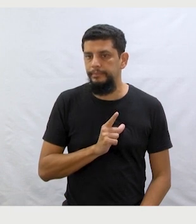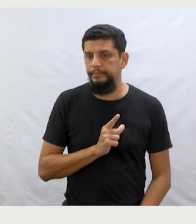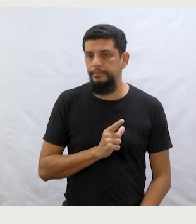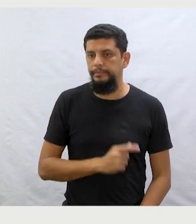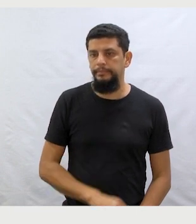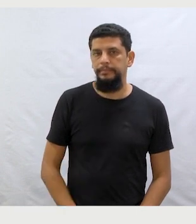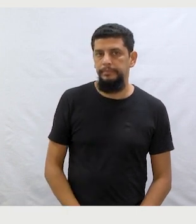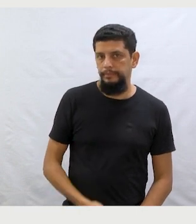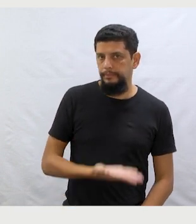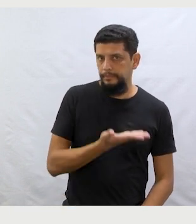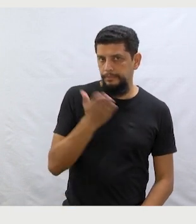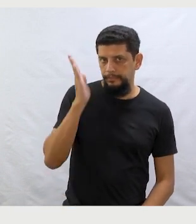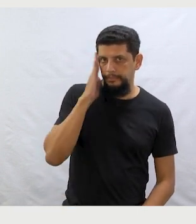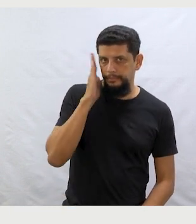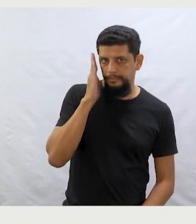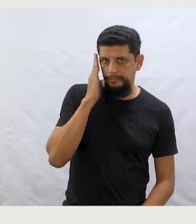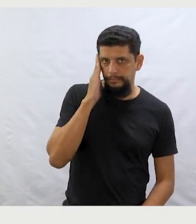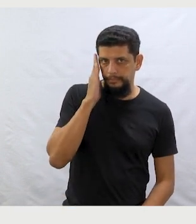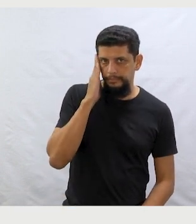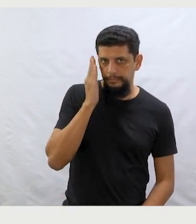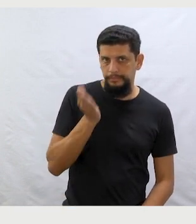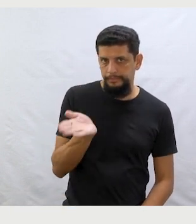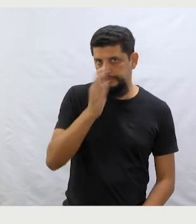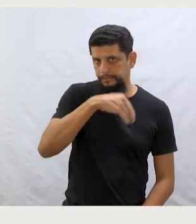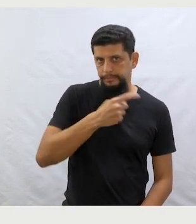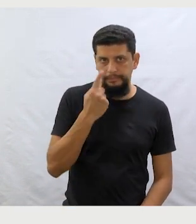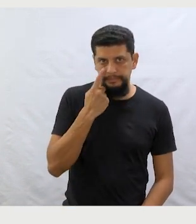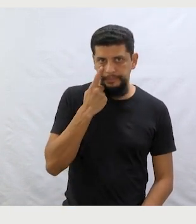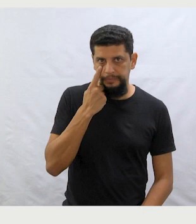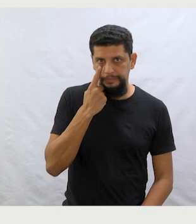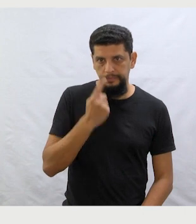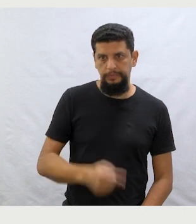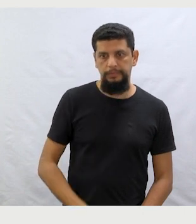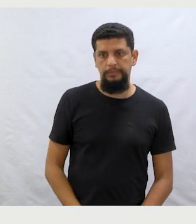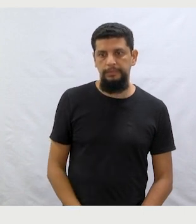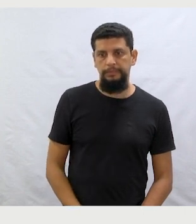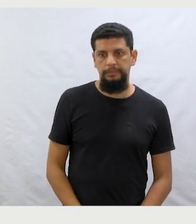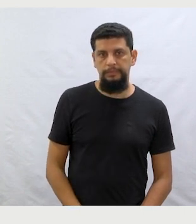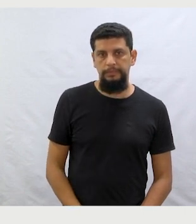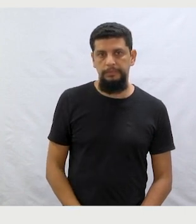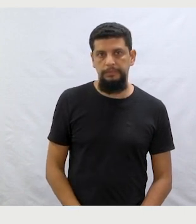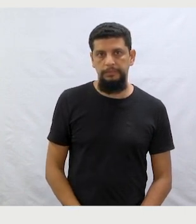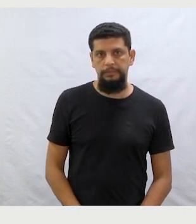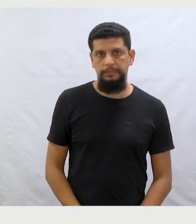o outro quadrado para encaixar? Vamos lá?